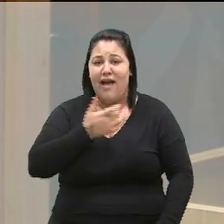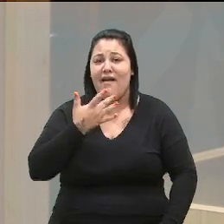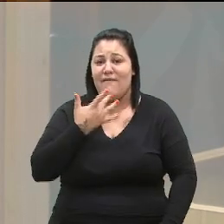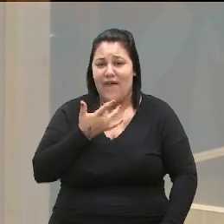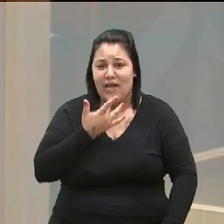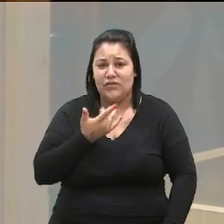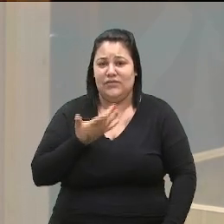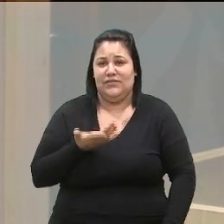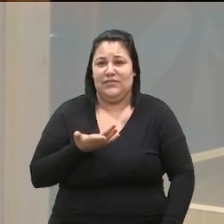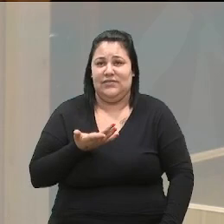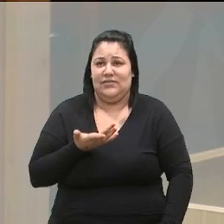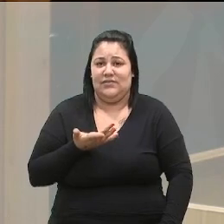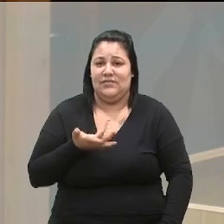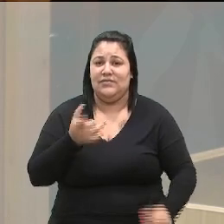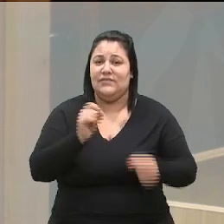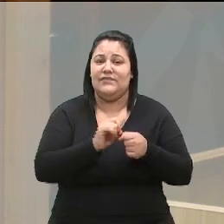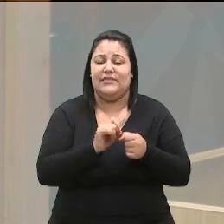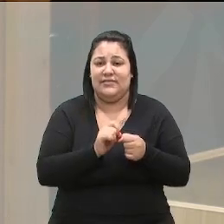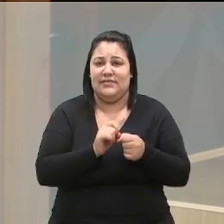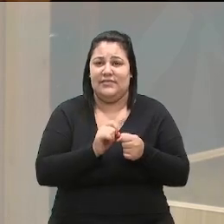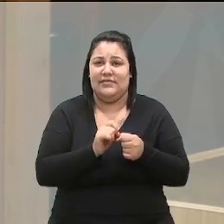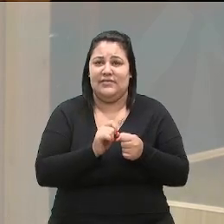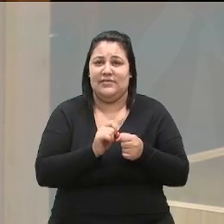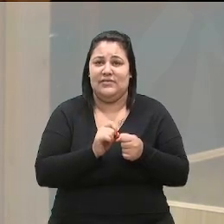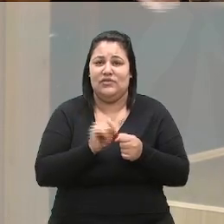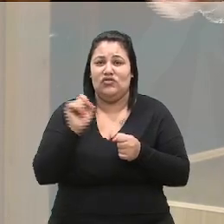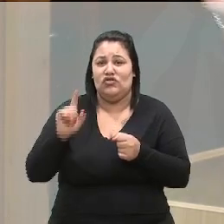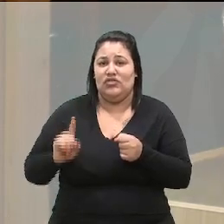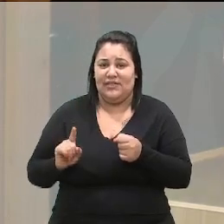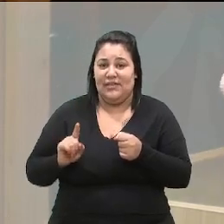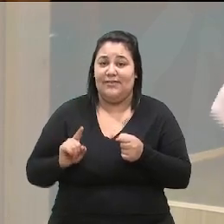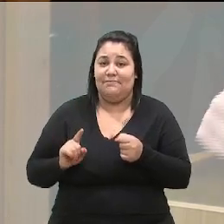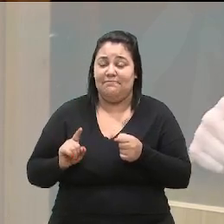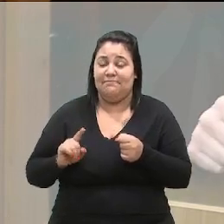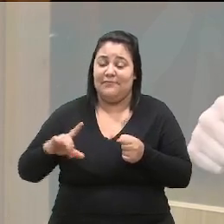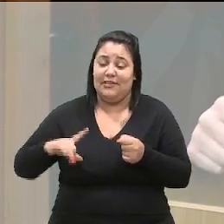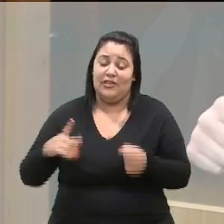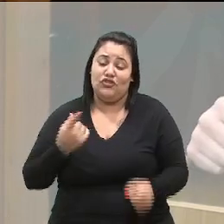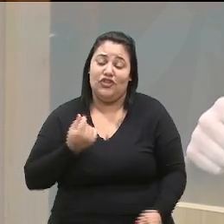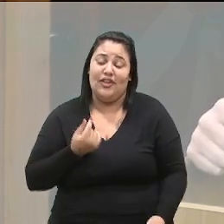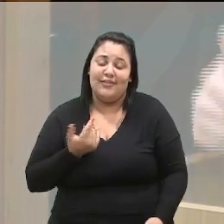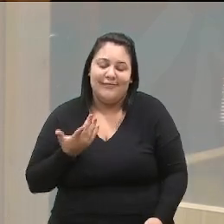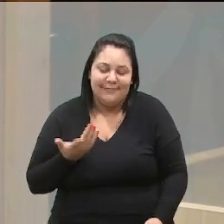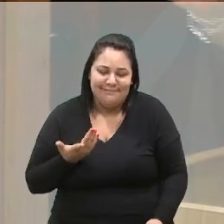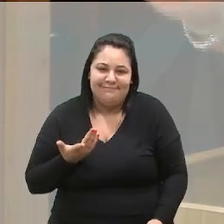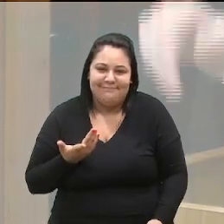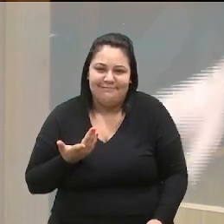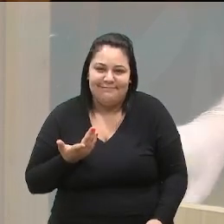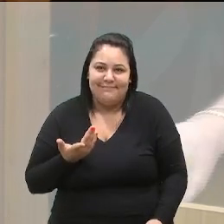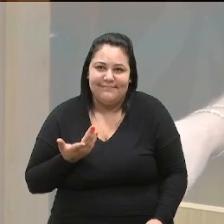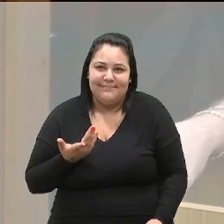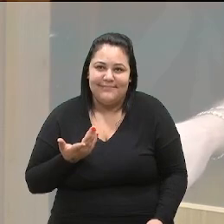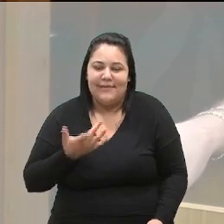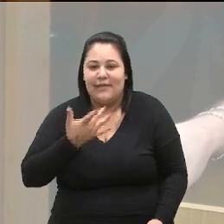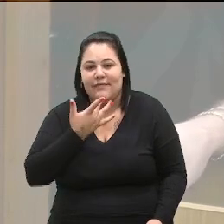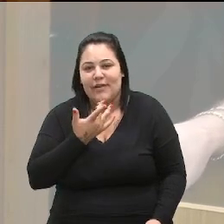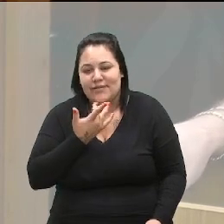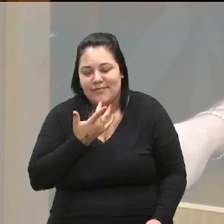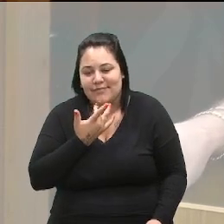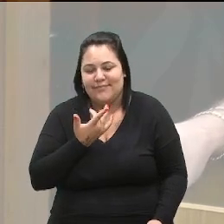fácil fazer isso de quem vende berço de ouro Talvez seja muito